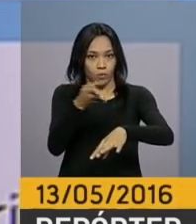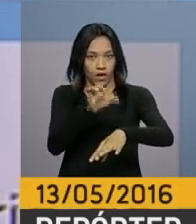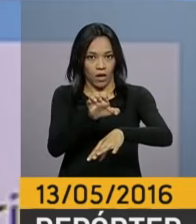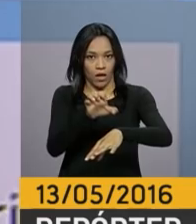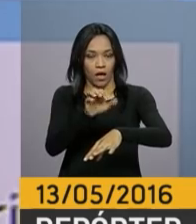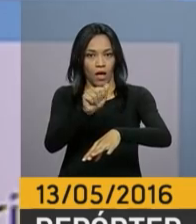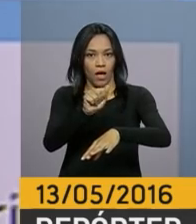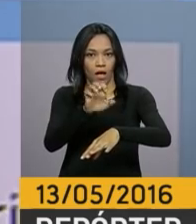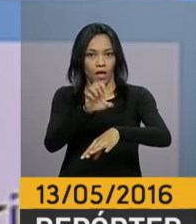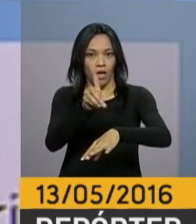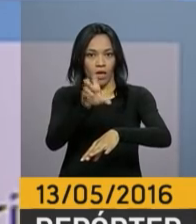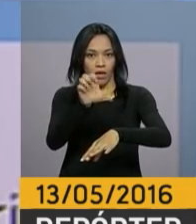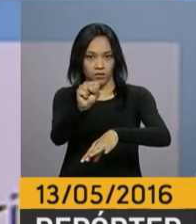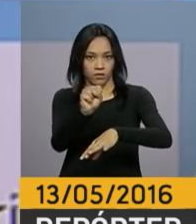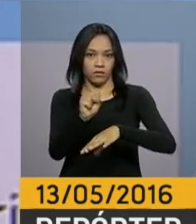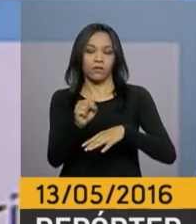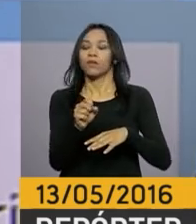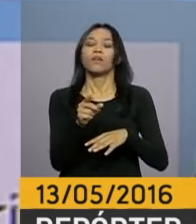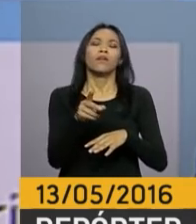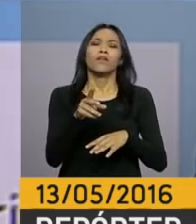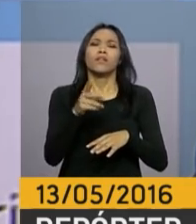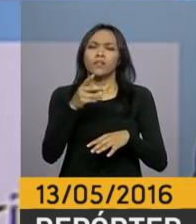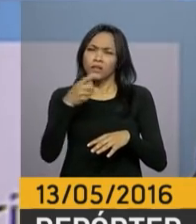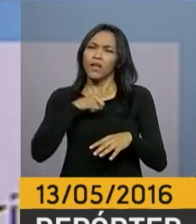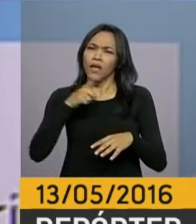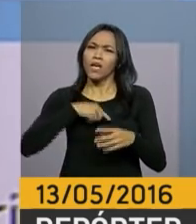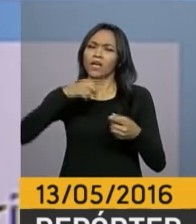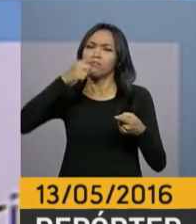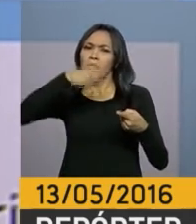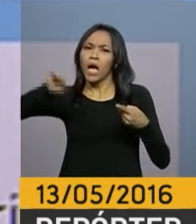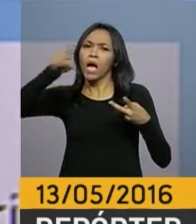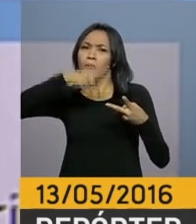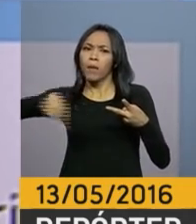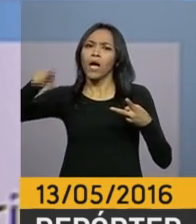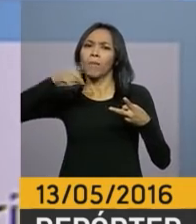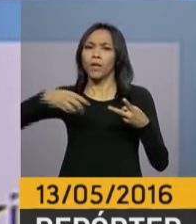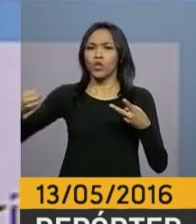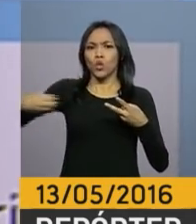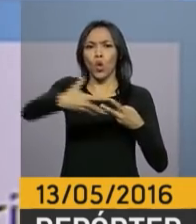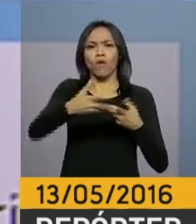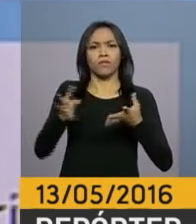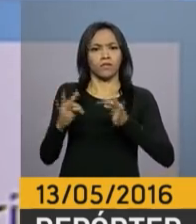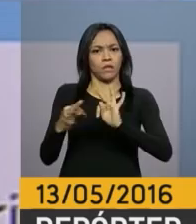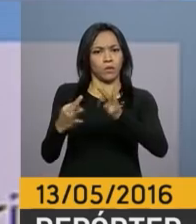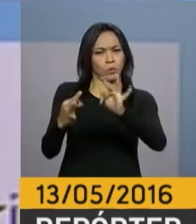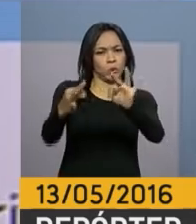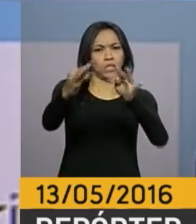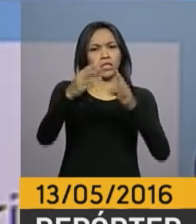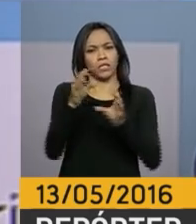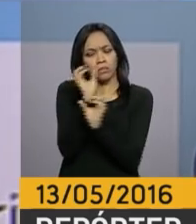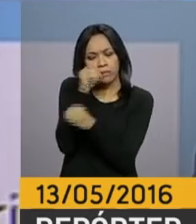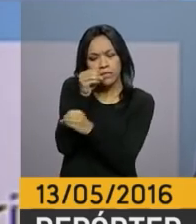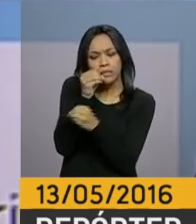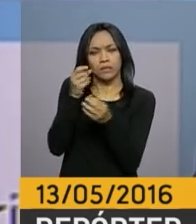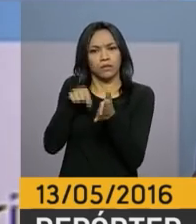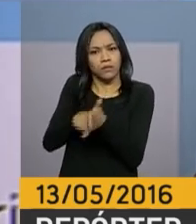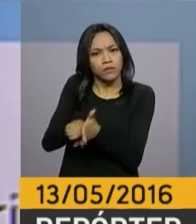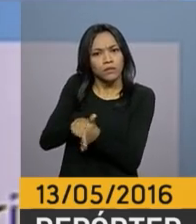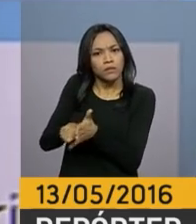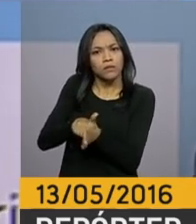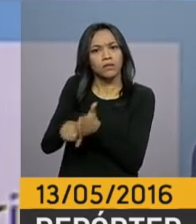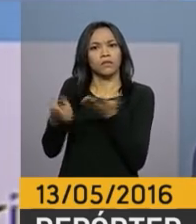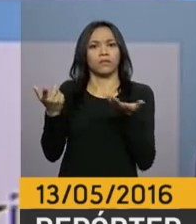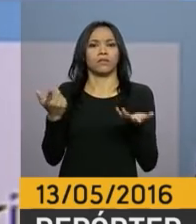de novas tecnologias existem em desenvolvimento e até já aplicadas em outros países tecnologias de